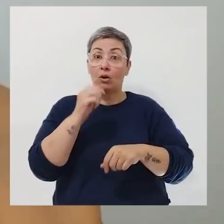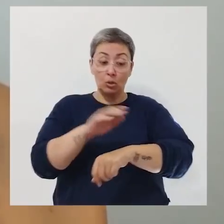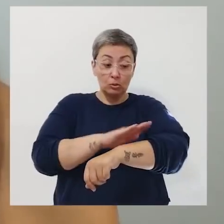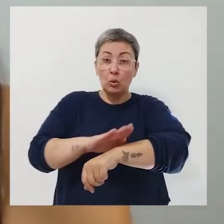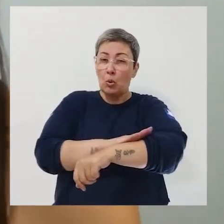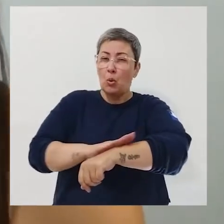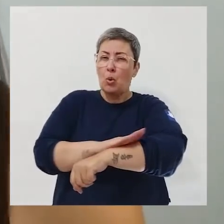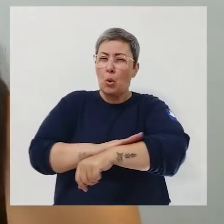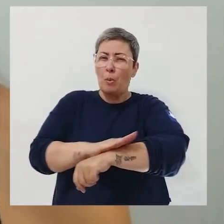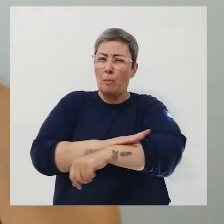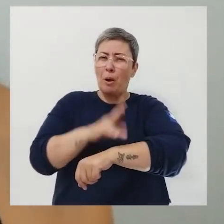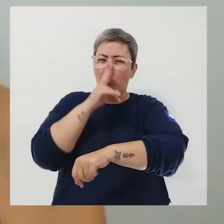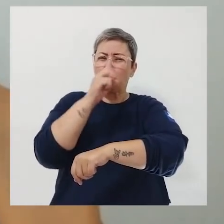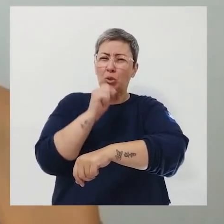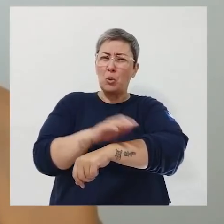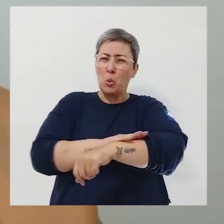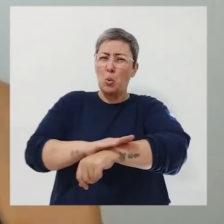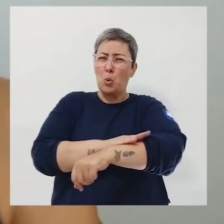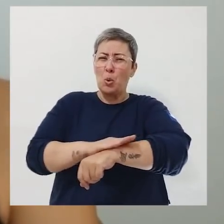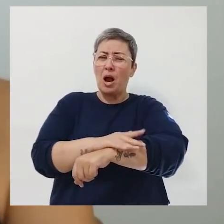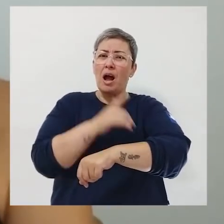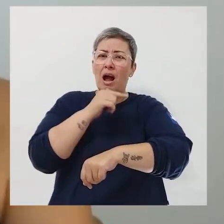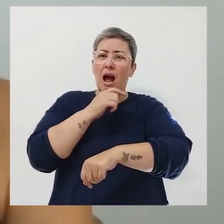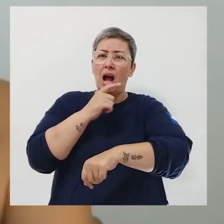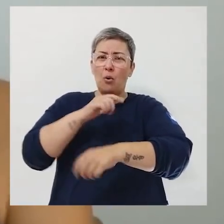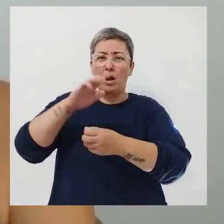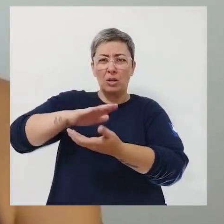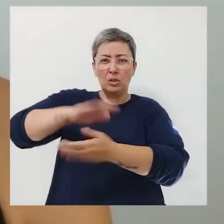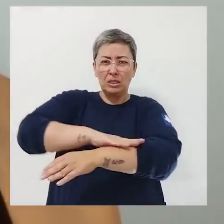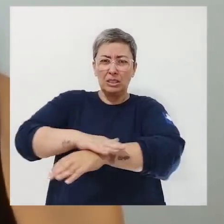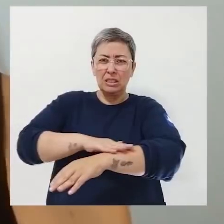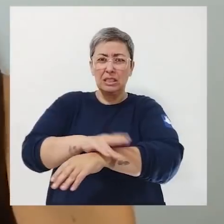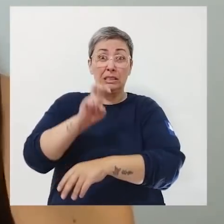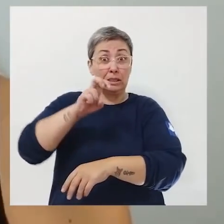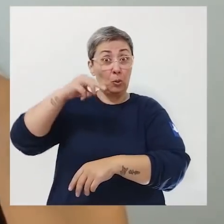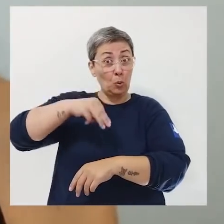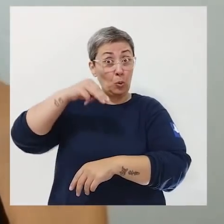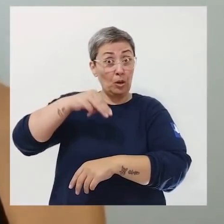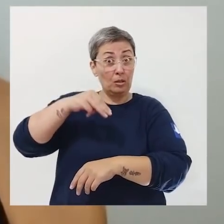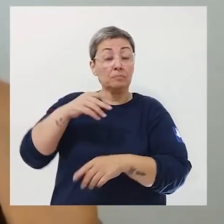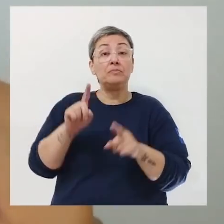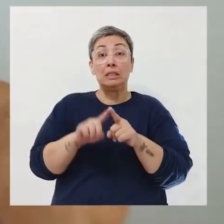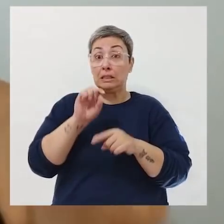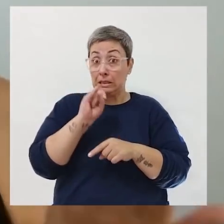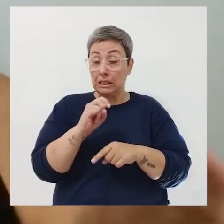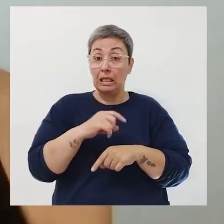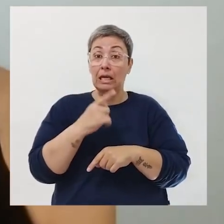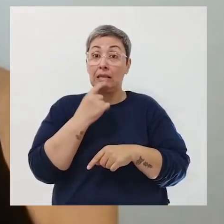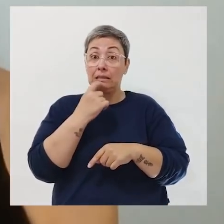é limpar vigorosamente a área ferida com água e sabão por pelo menos 5 minutos. Se